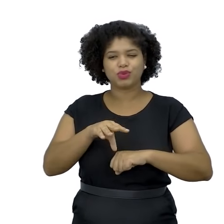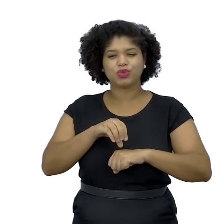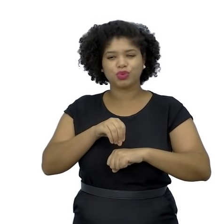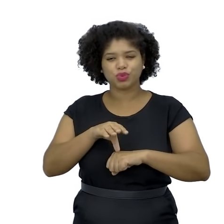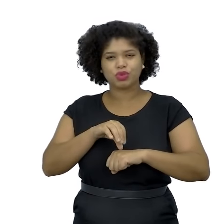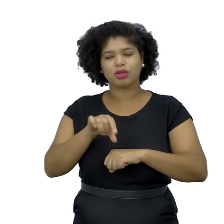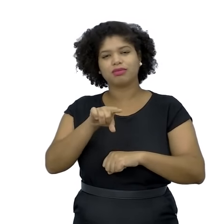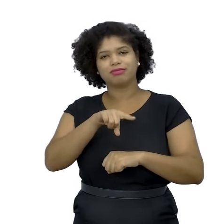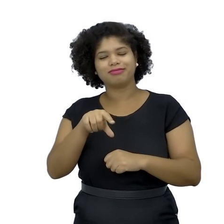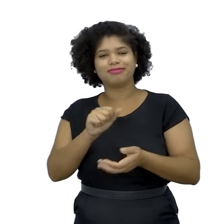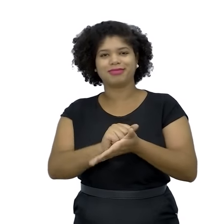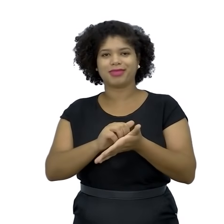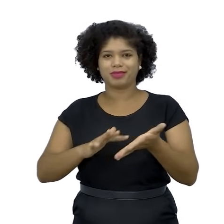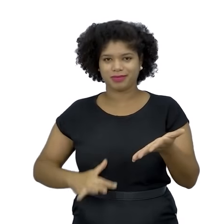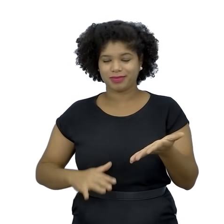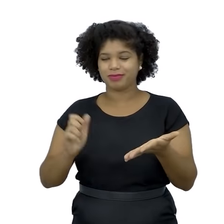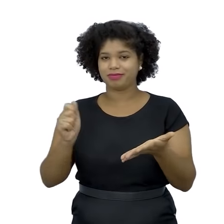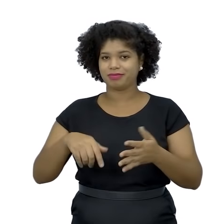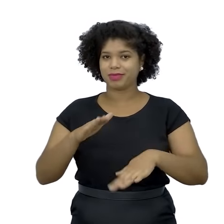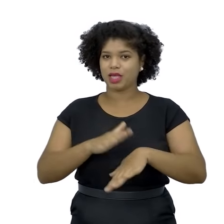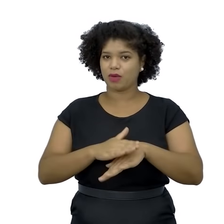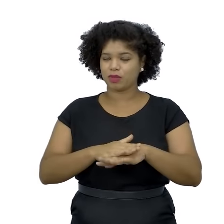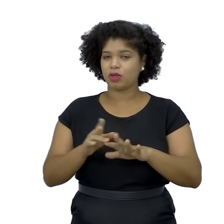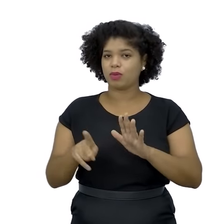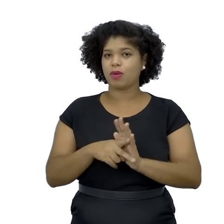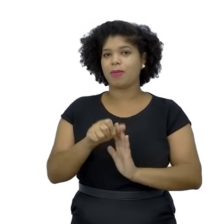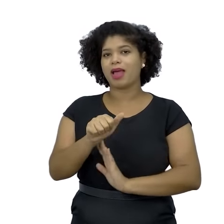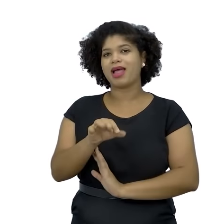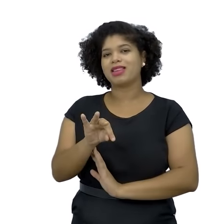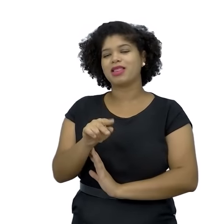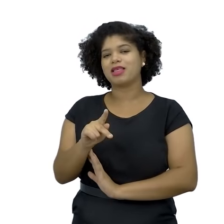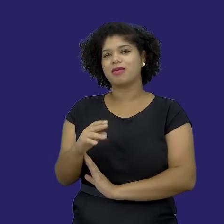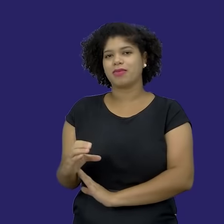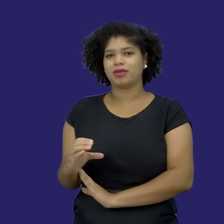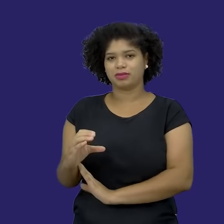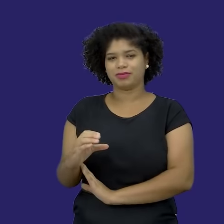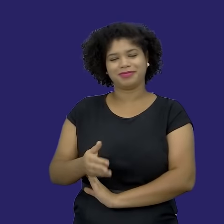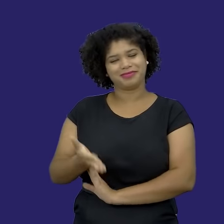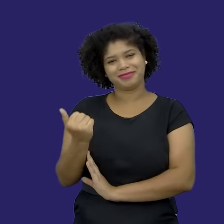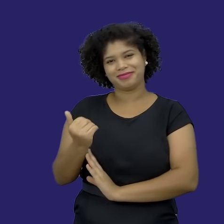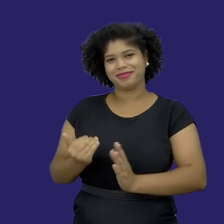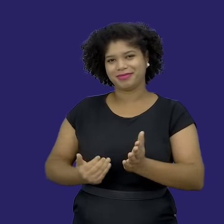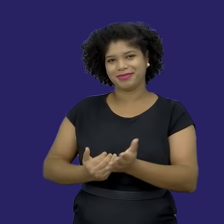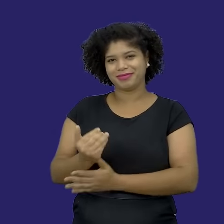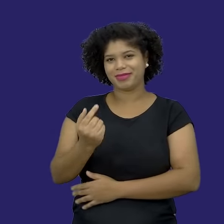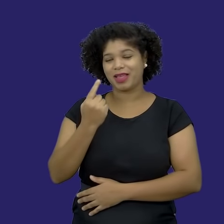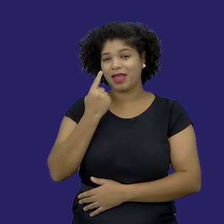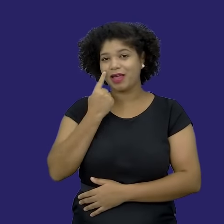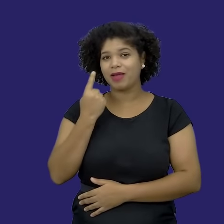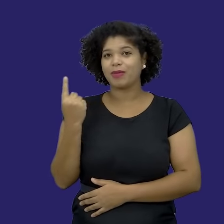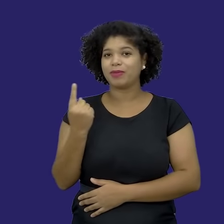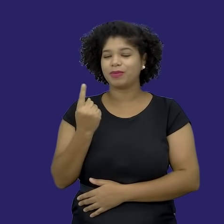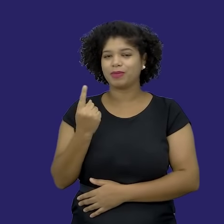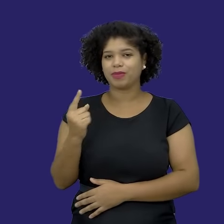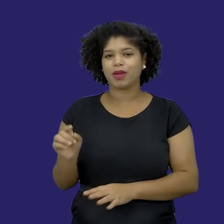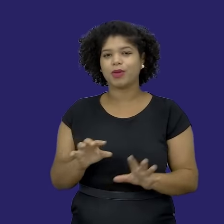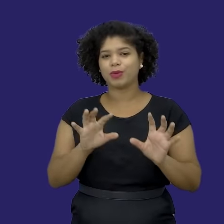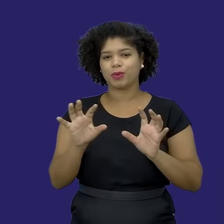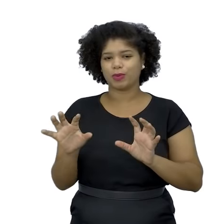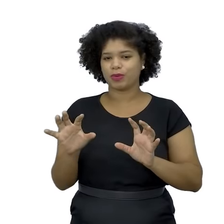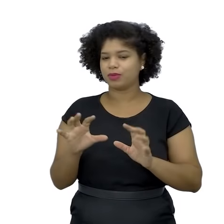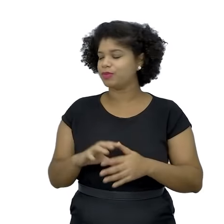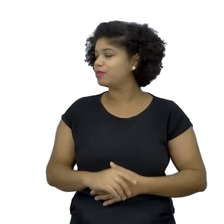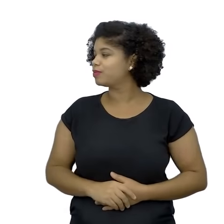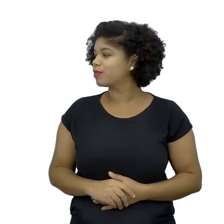aí de atividades para serem desenvolvidas na TPC. Então, vamos lá, para o nosso primeiro momento, né, olhando aí para